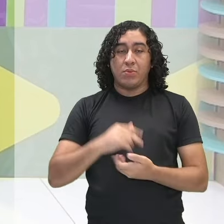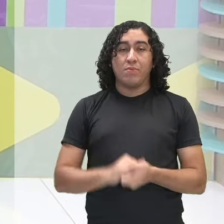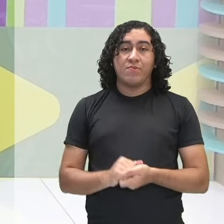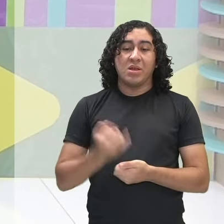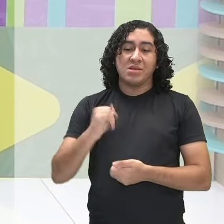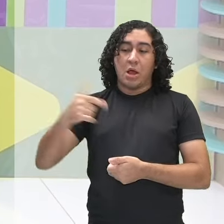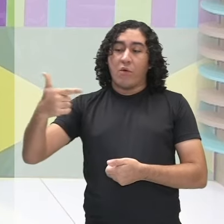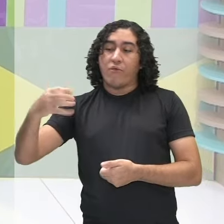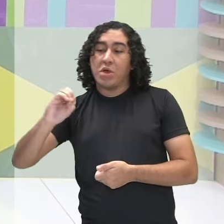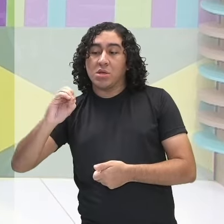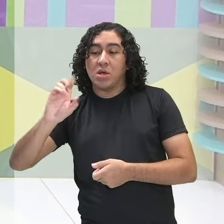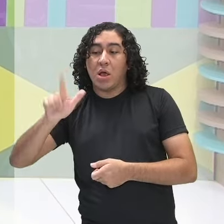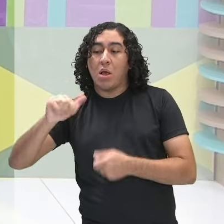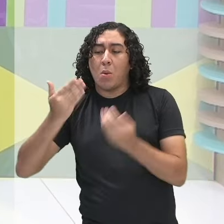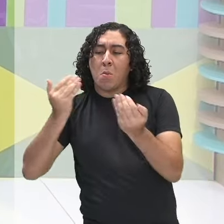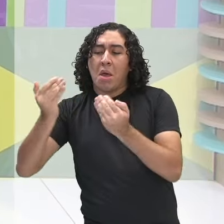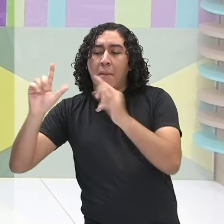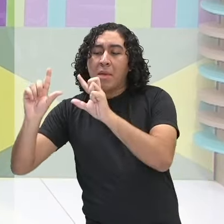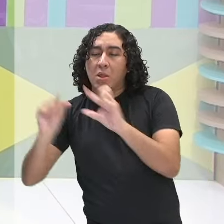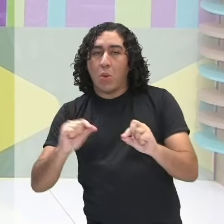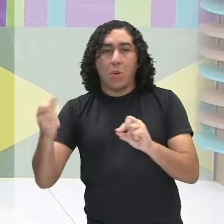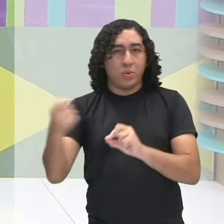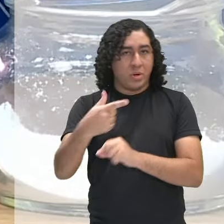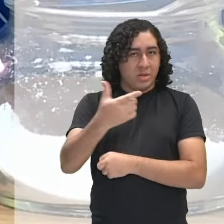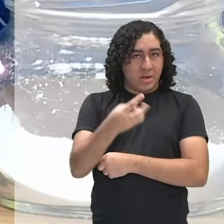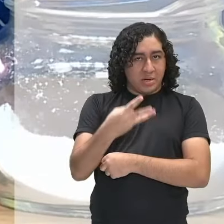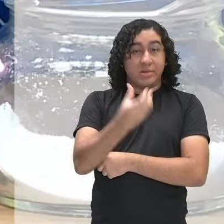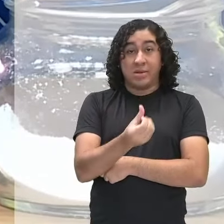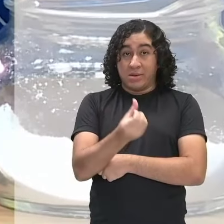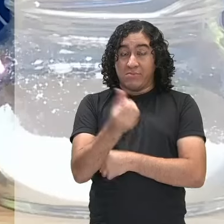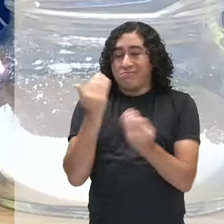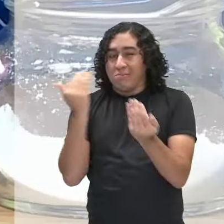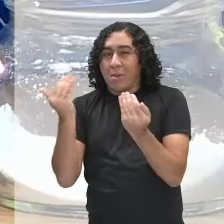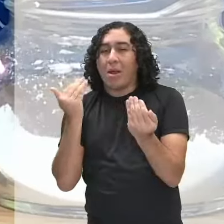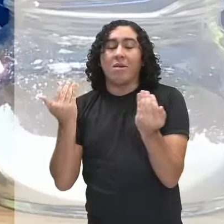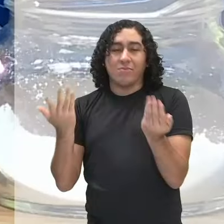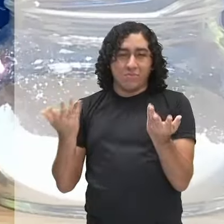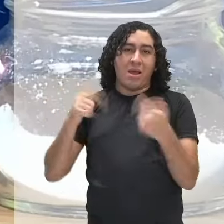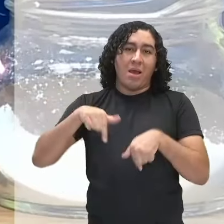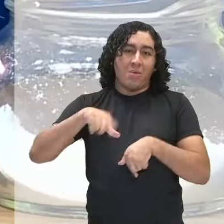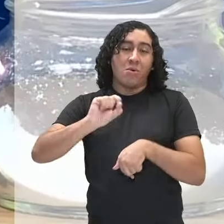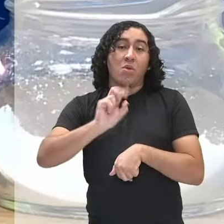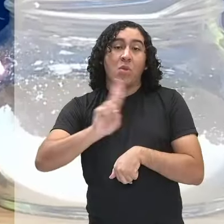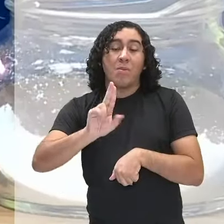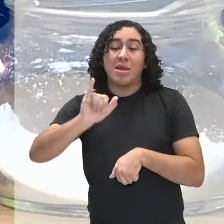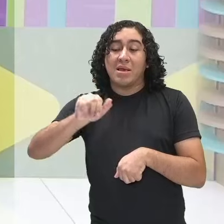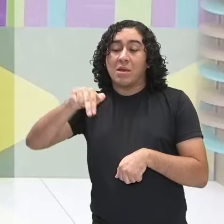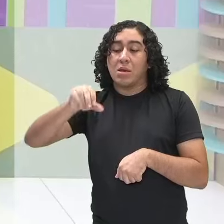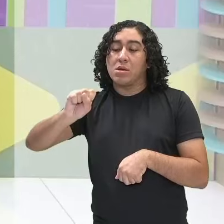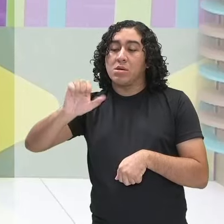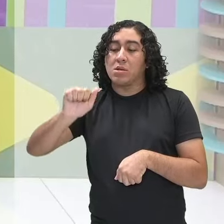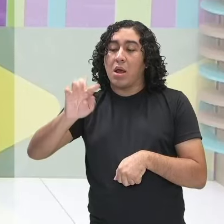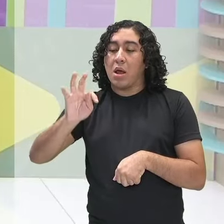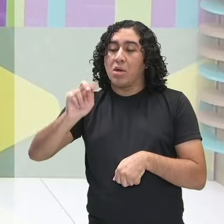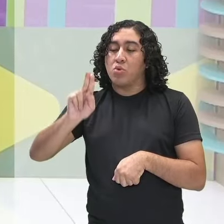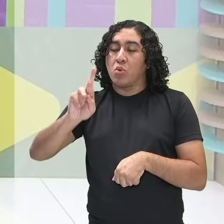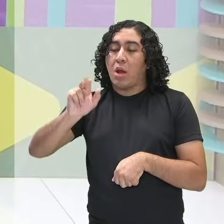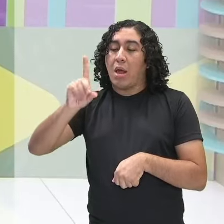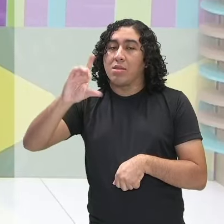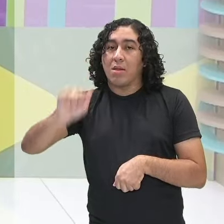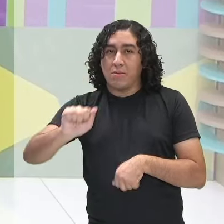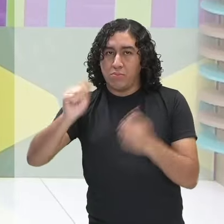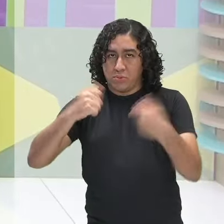20, quer dizer que está menor do que o coeficiente de solubilidade. Então, essa solução está insaturada. Poderia ter